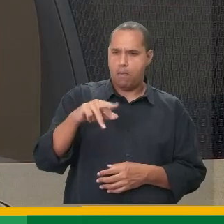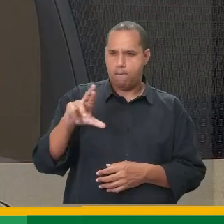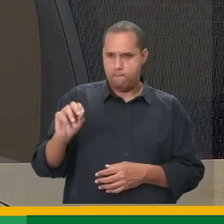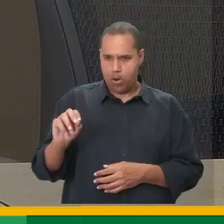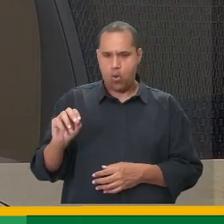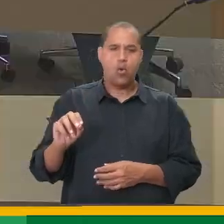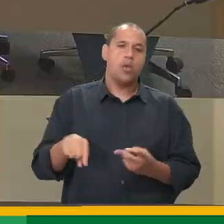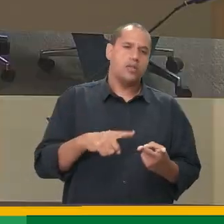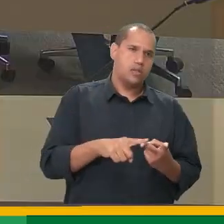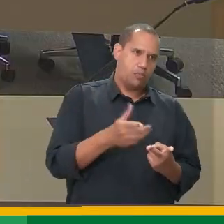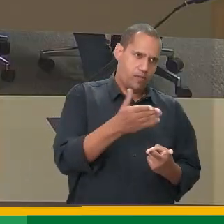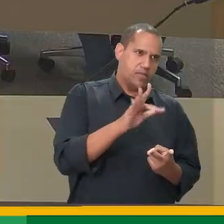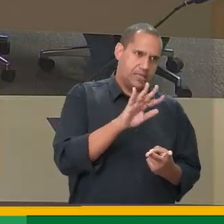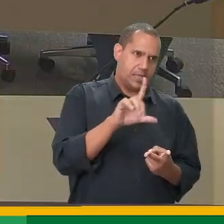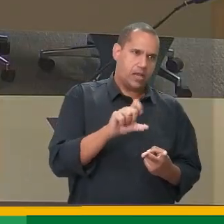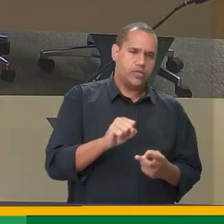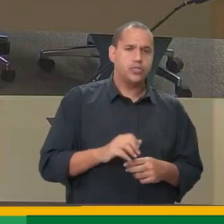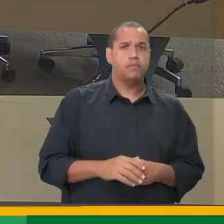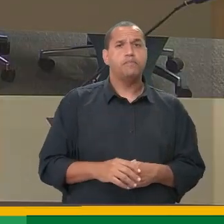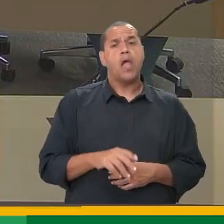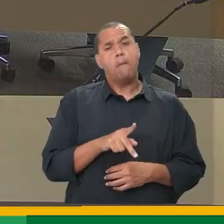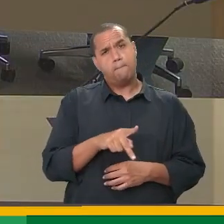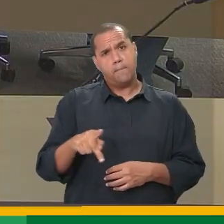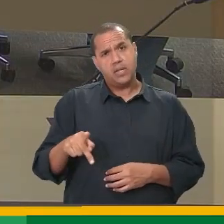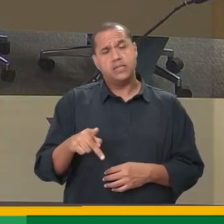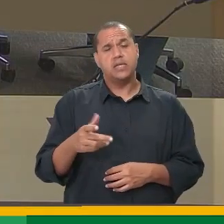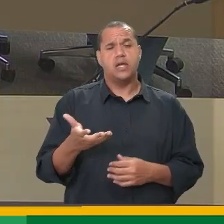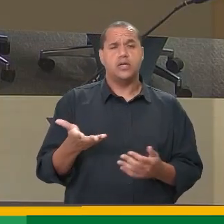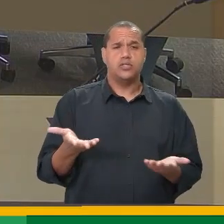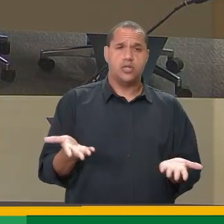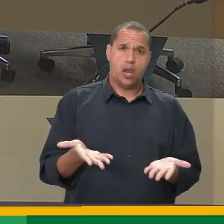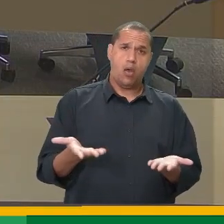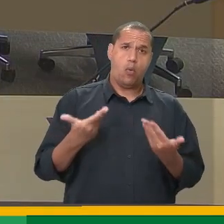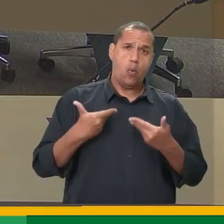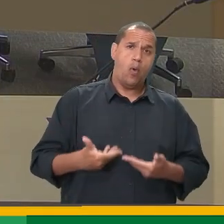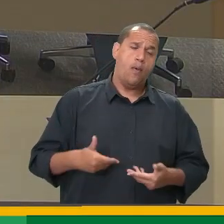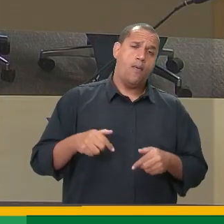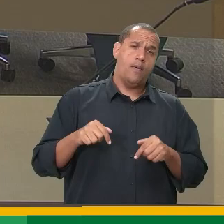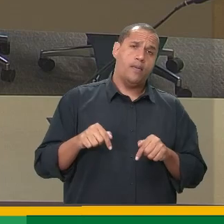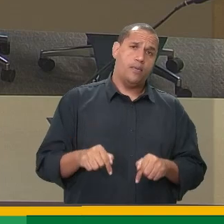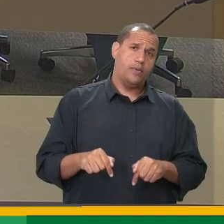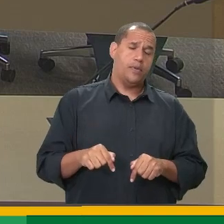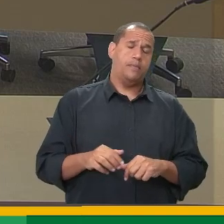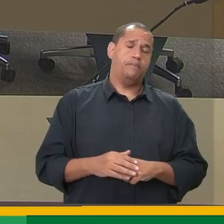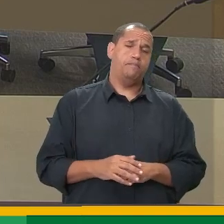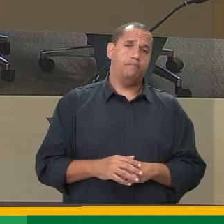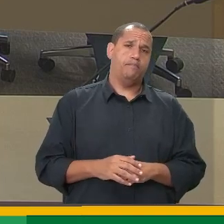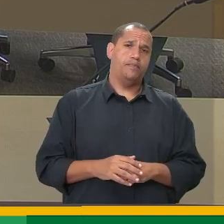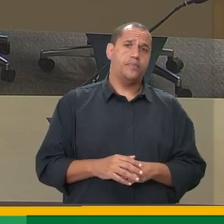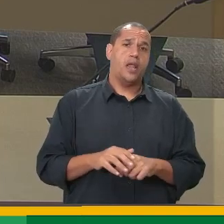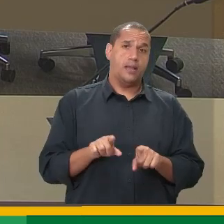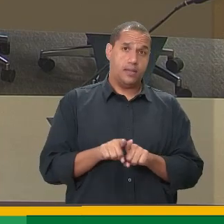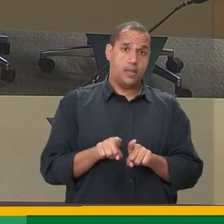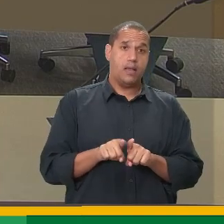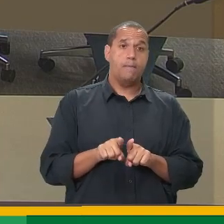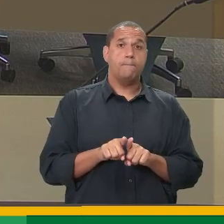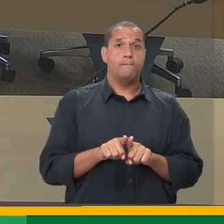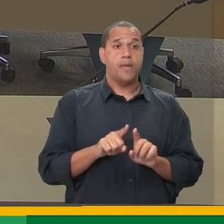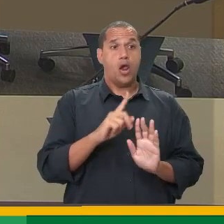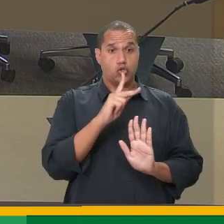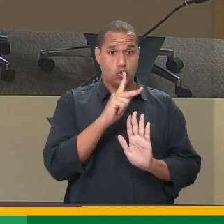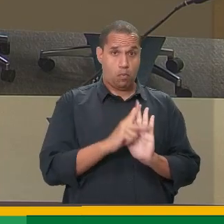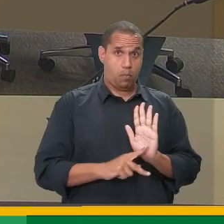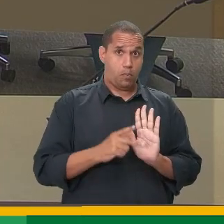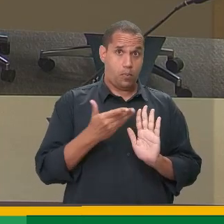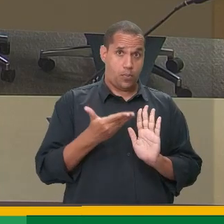Barreiras senhor presidente eu quero aqui eh também falar nesse projeto né além